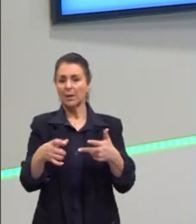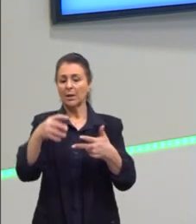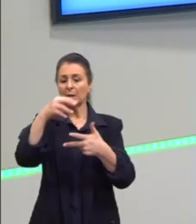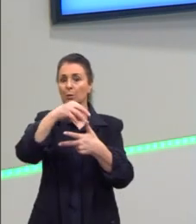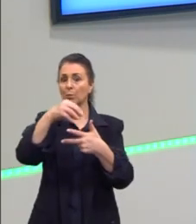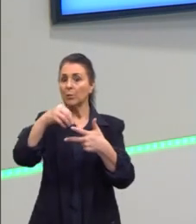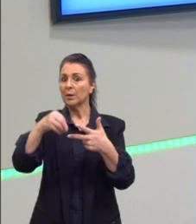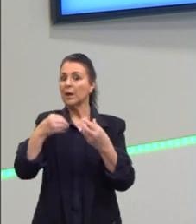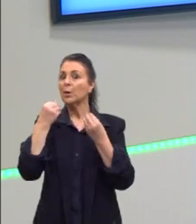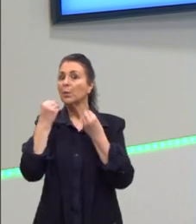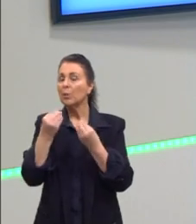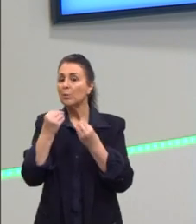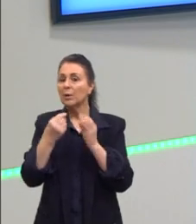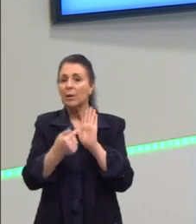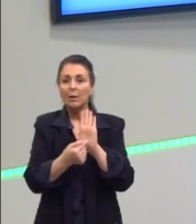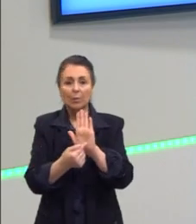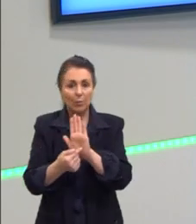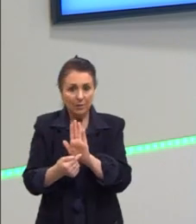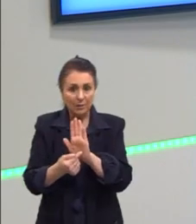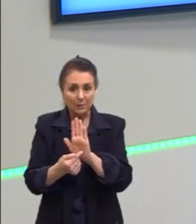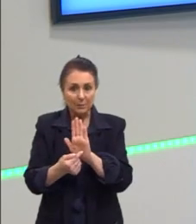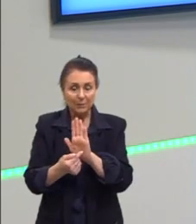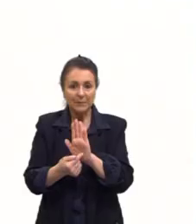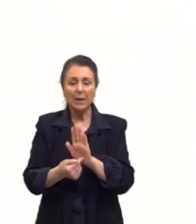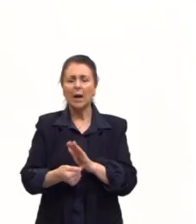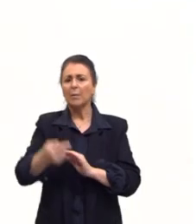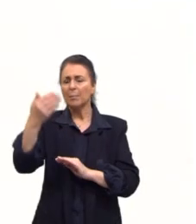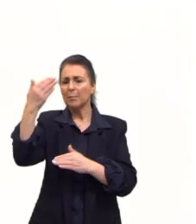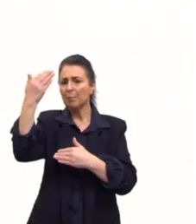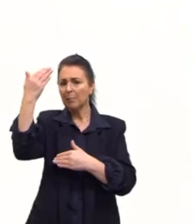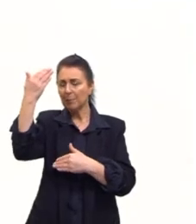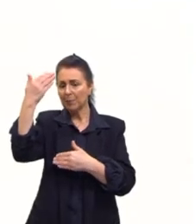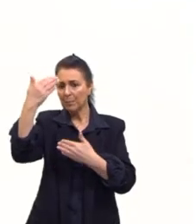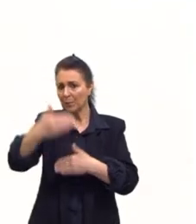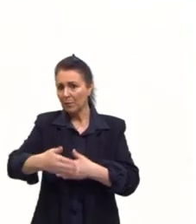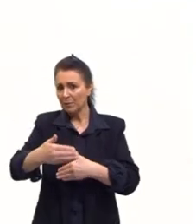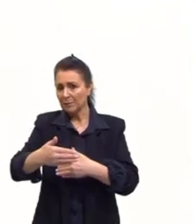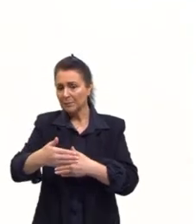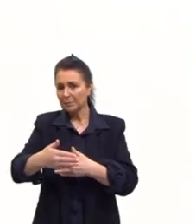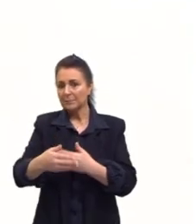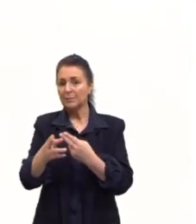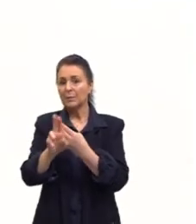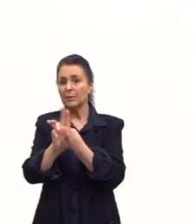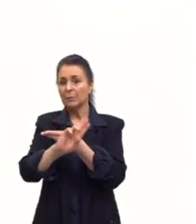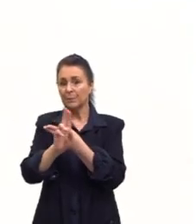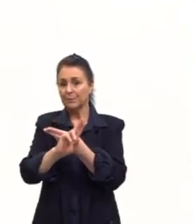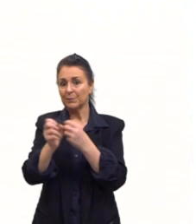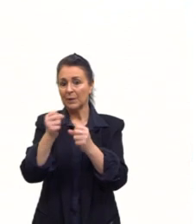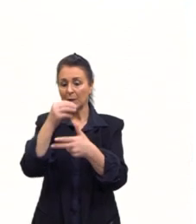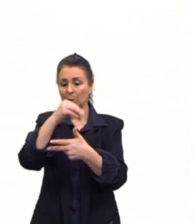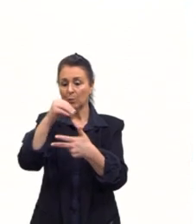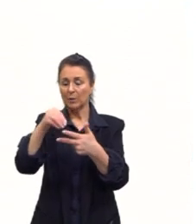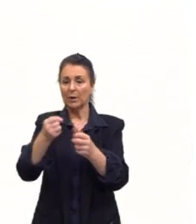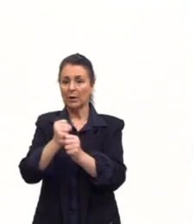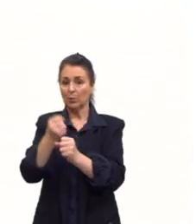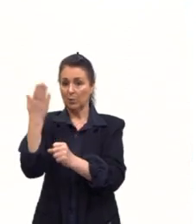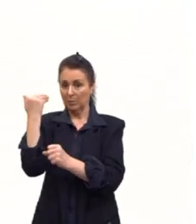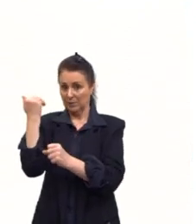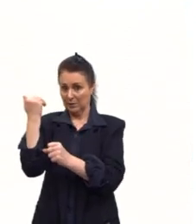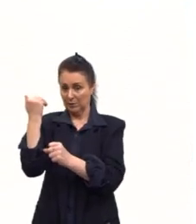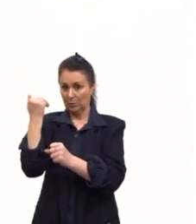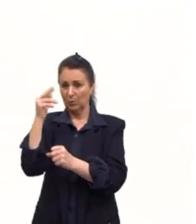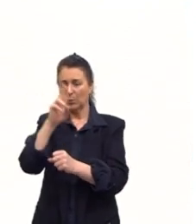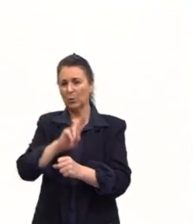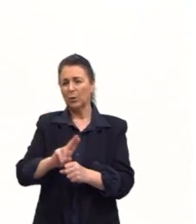como que é mostrado e cobrado a radioatividade não é nem do ano passado tá na reaplicação